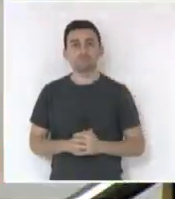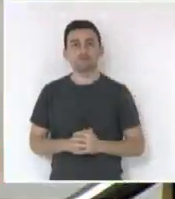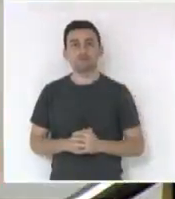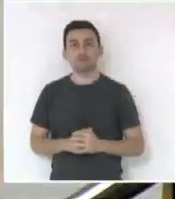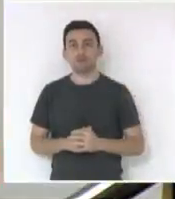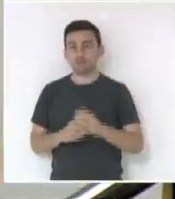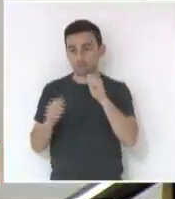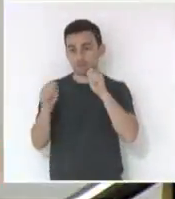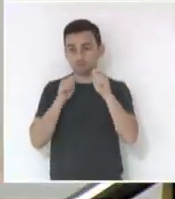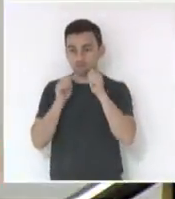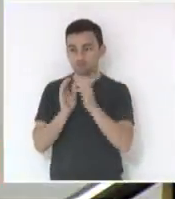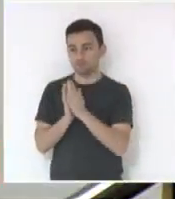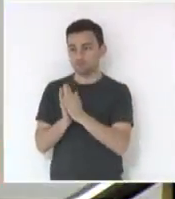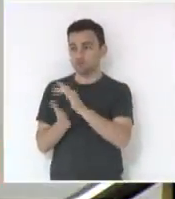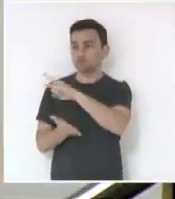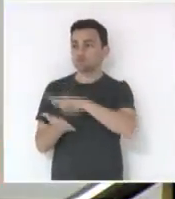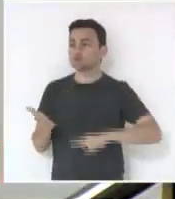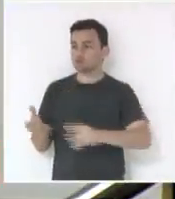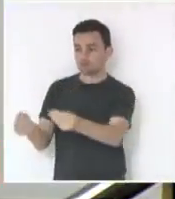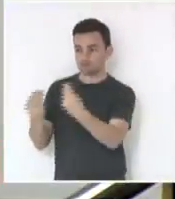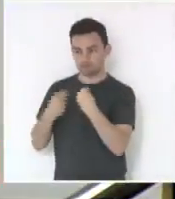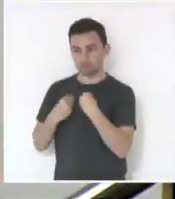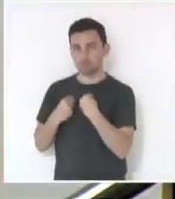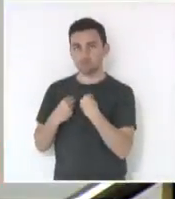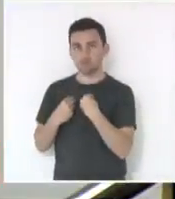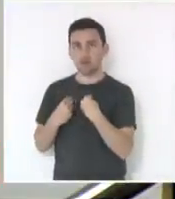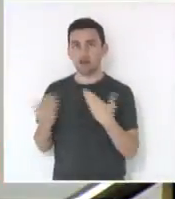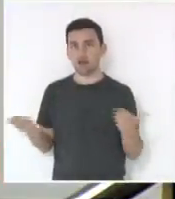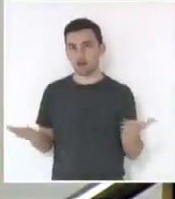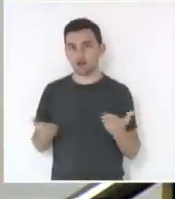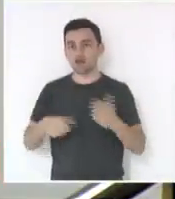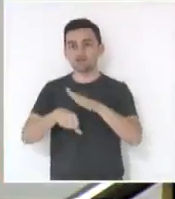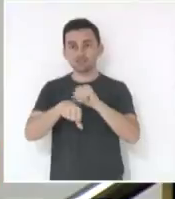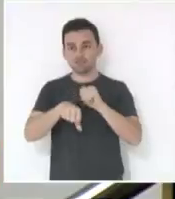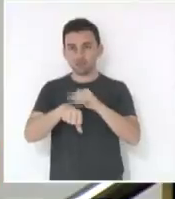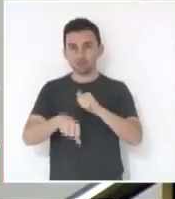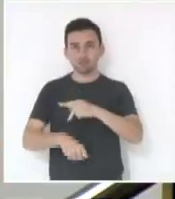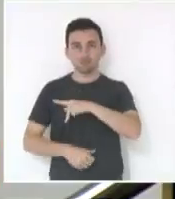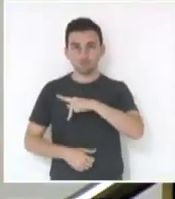urgentemente a documentação aqui. E a chamada é pública, não é mais pessoal.